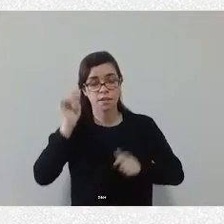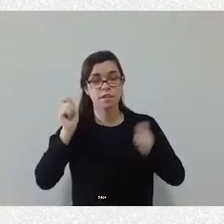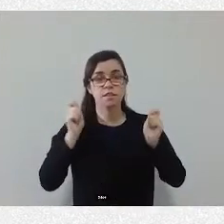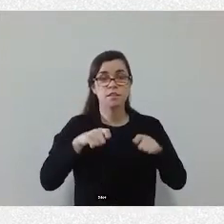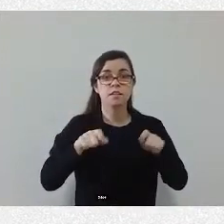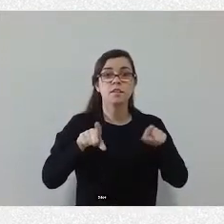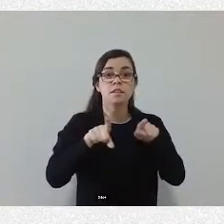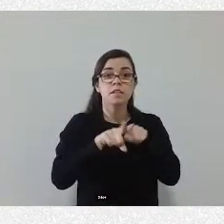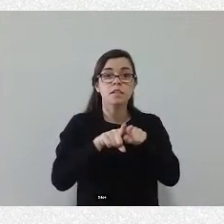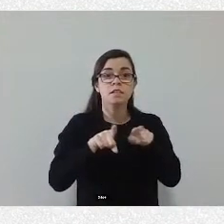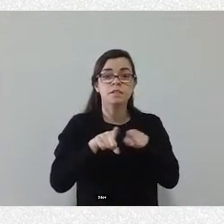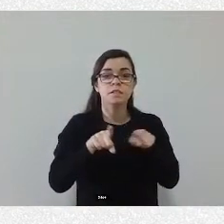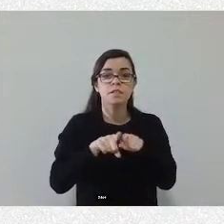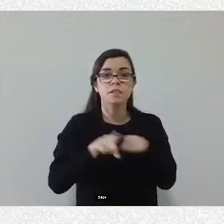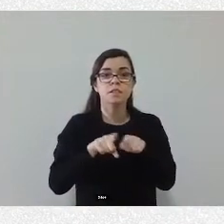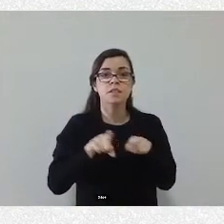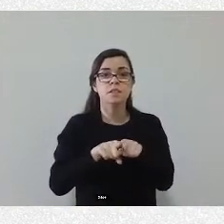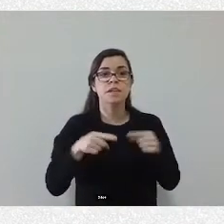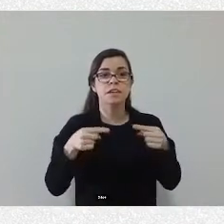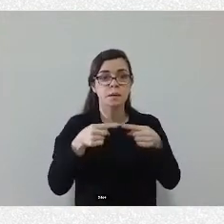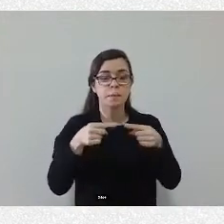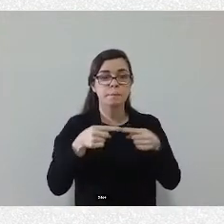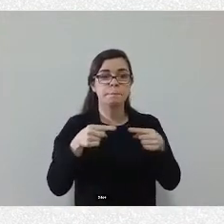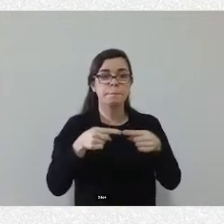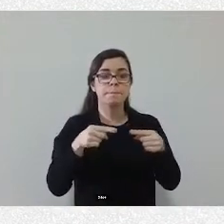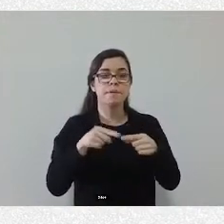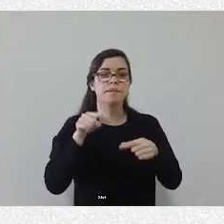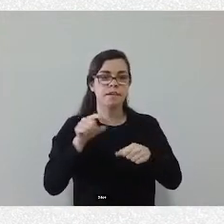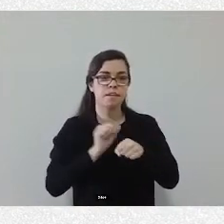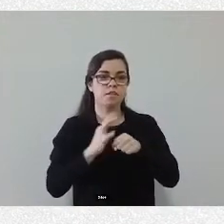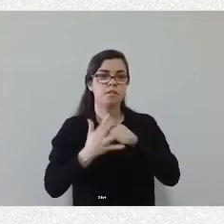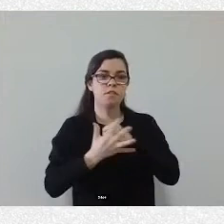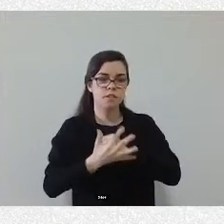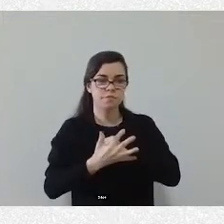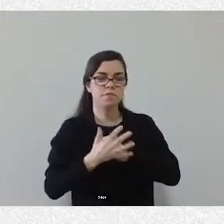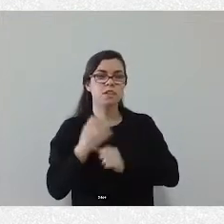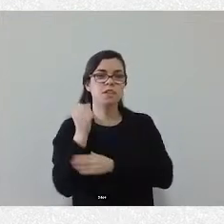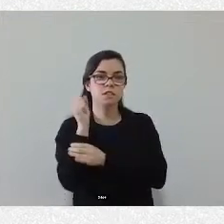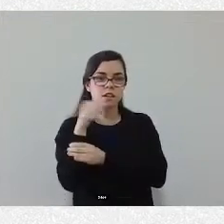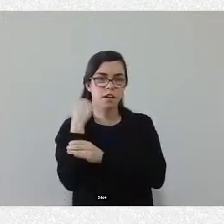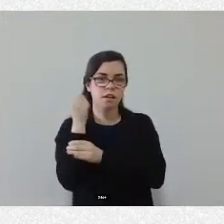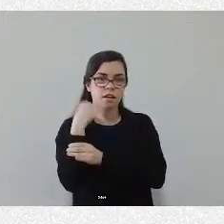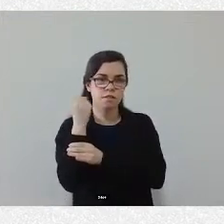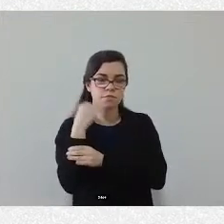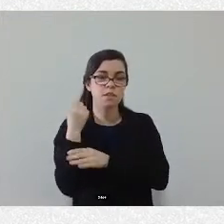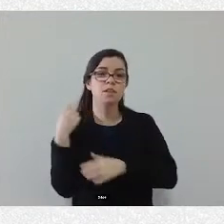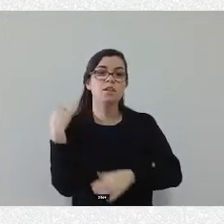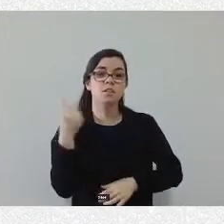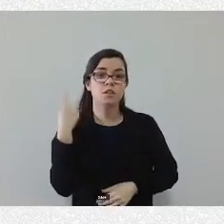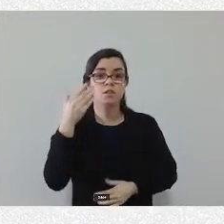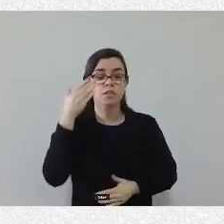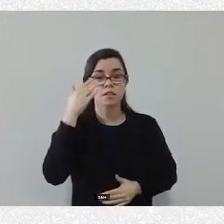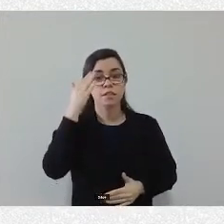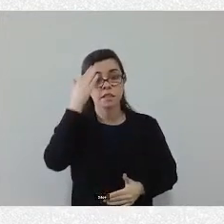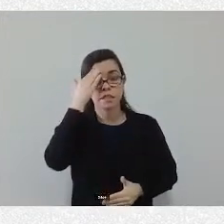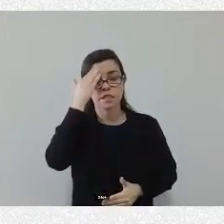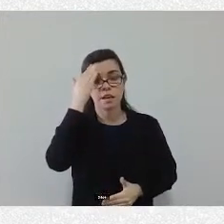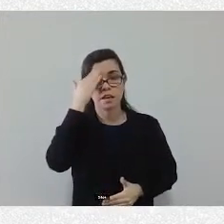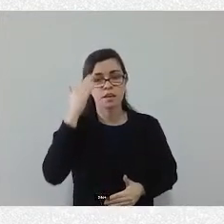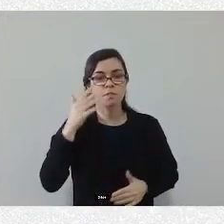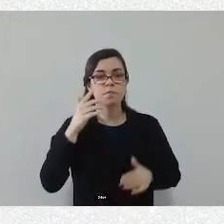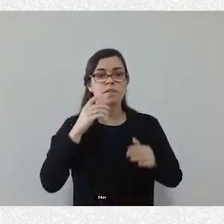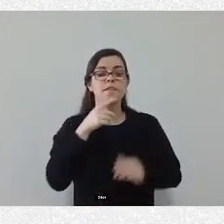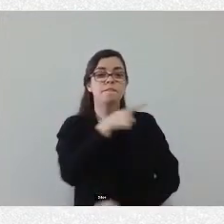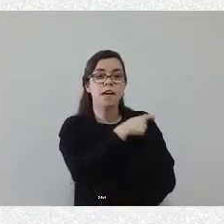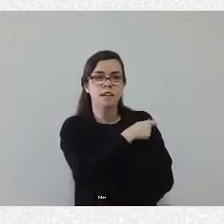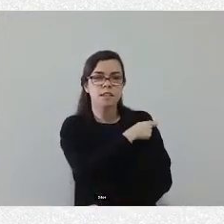a ocorrência de casos graves. Nós sabemos aí que grande parte das vacinas disponíveis hoje, elas não têm uma eficácia de 100%. Pode ser que as